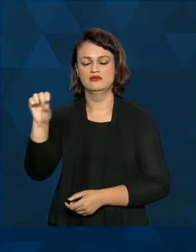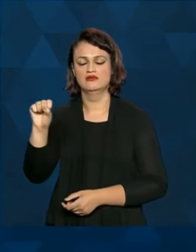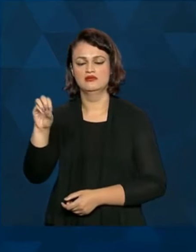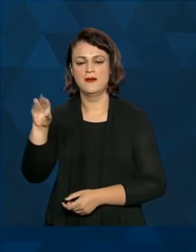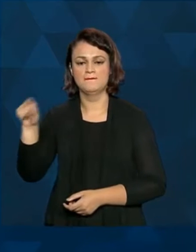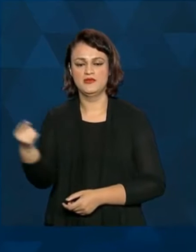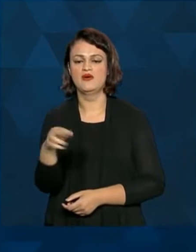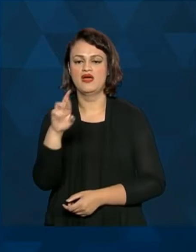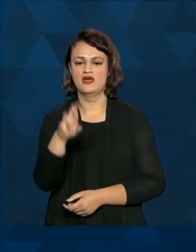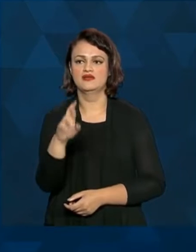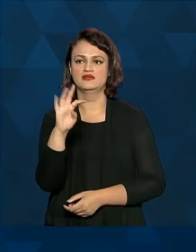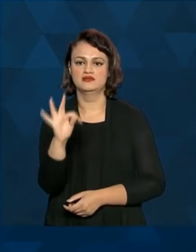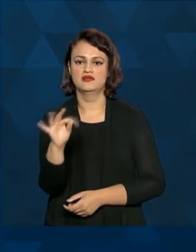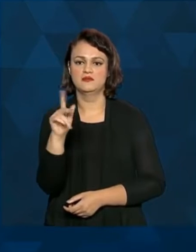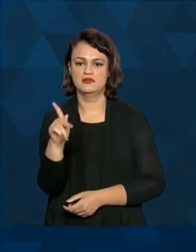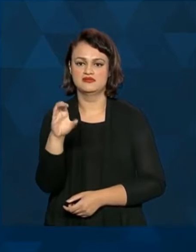80.296 RT-PCR.